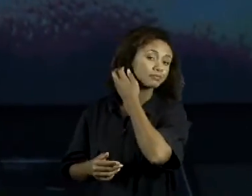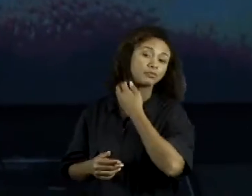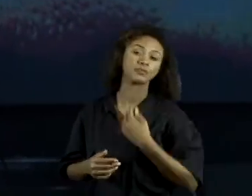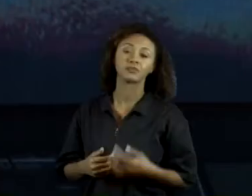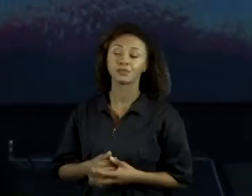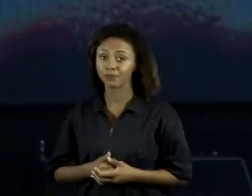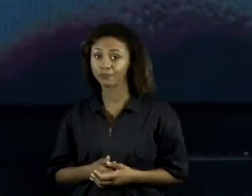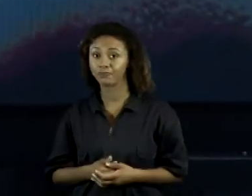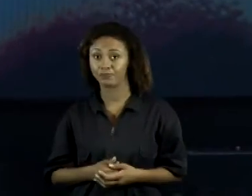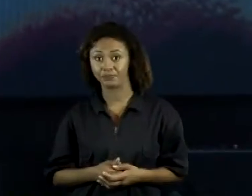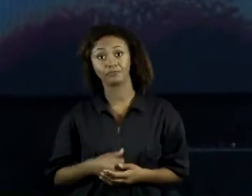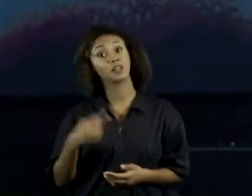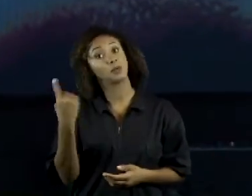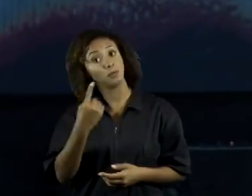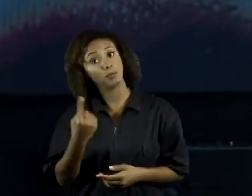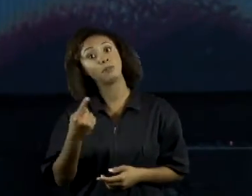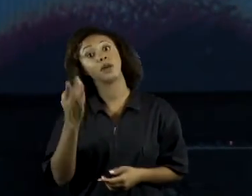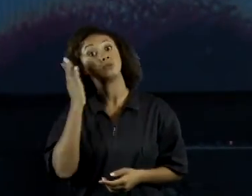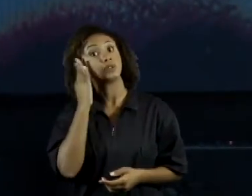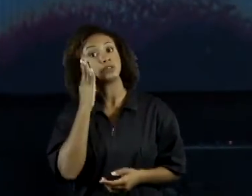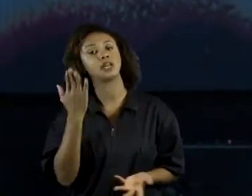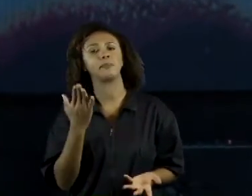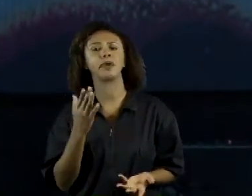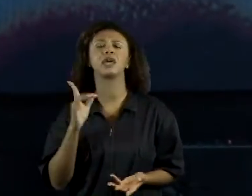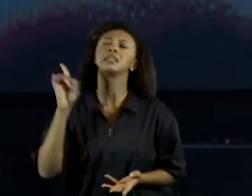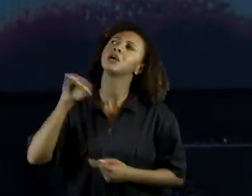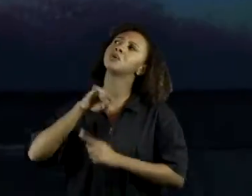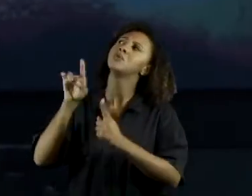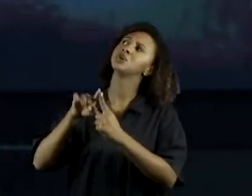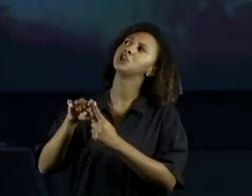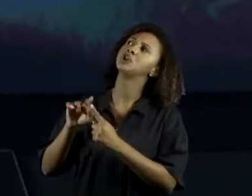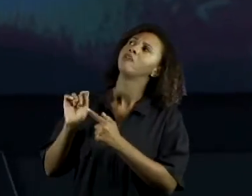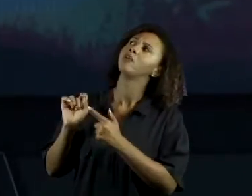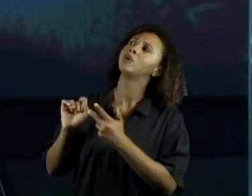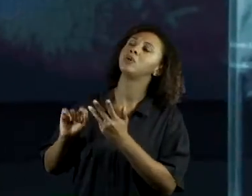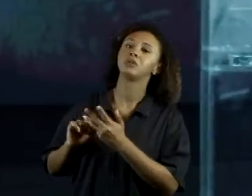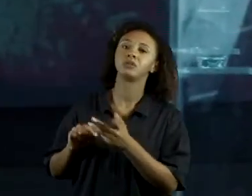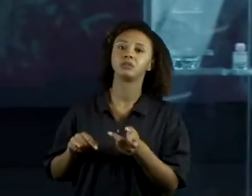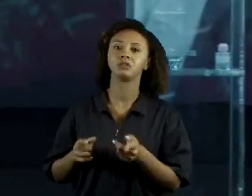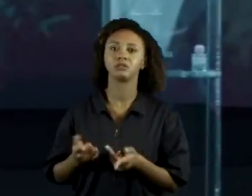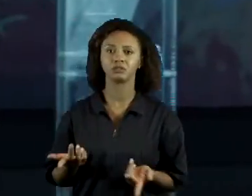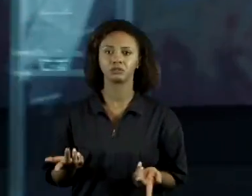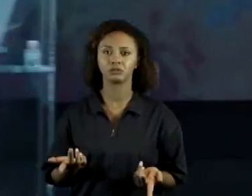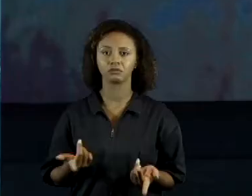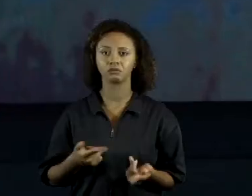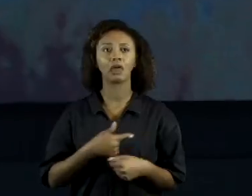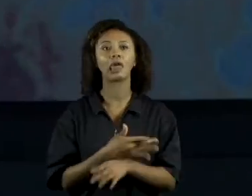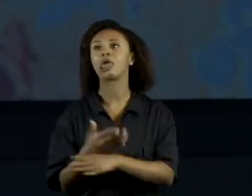primeiro você tem que saber o que Deus tem para a sua vida. Não é ficar dando tiro que nem roleta russa.